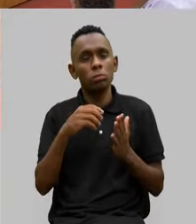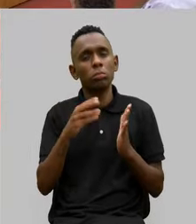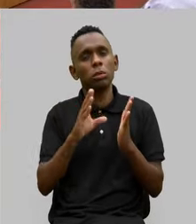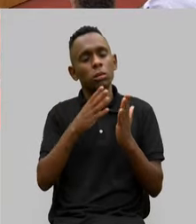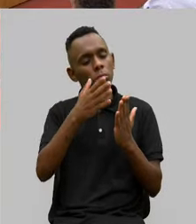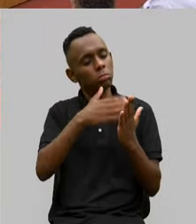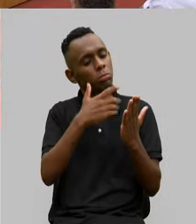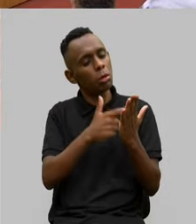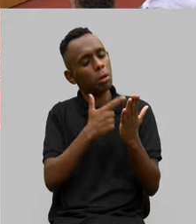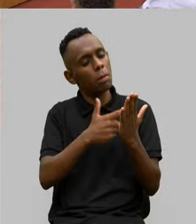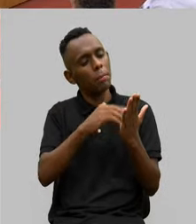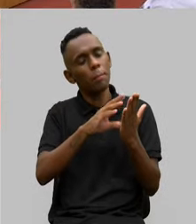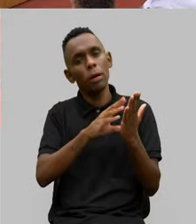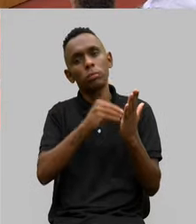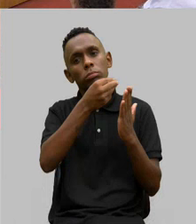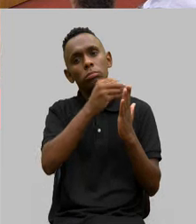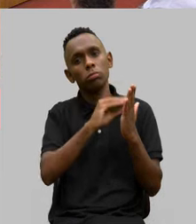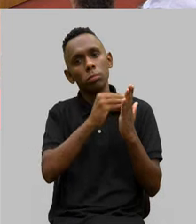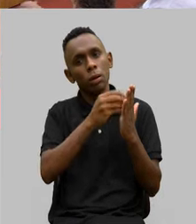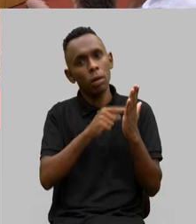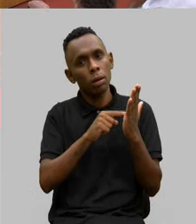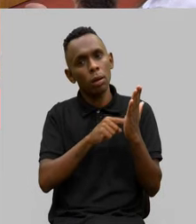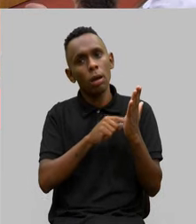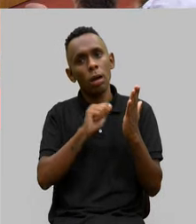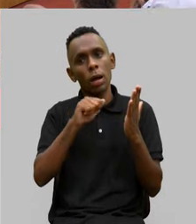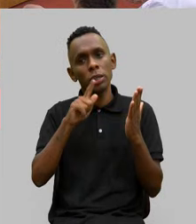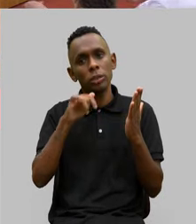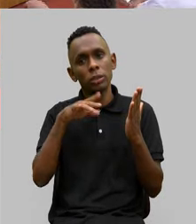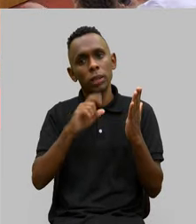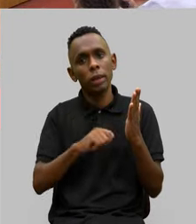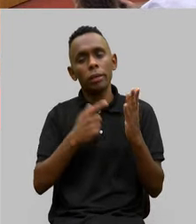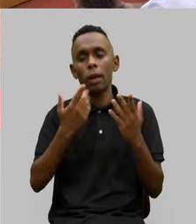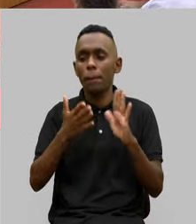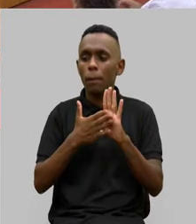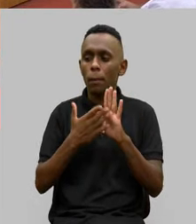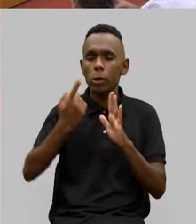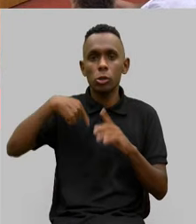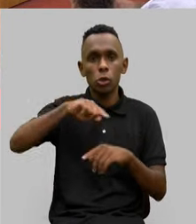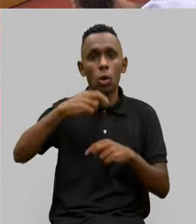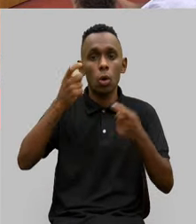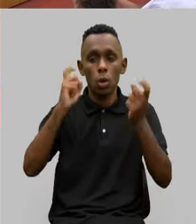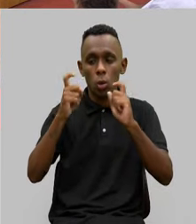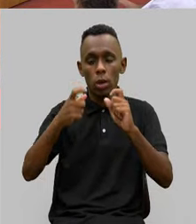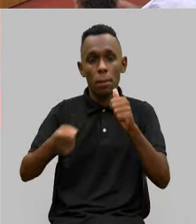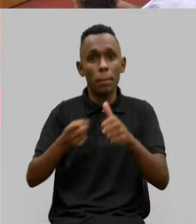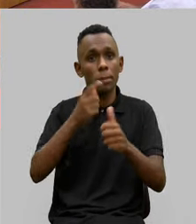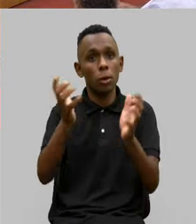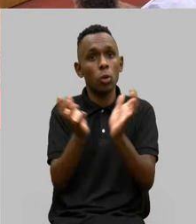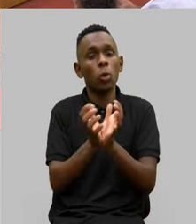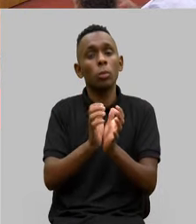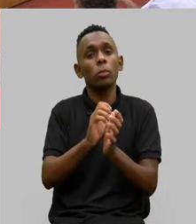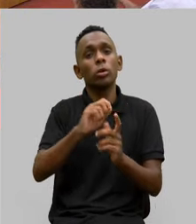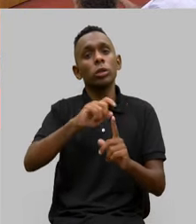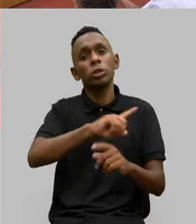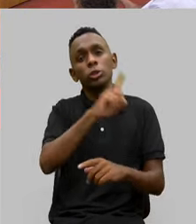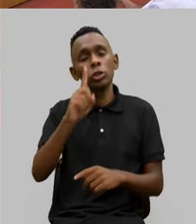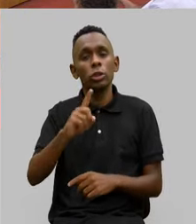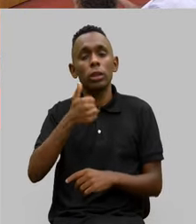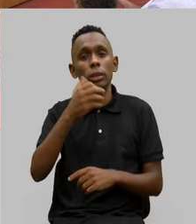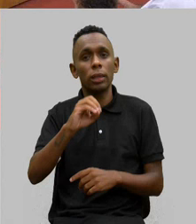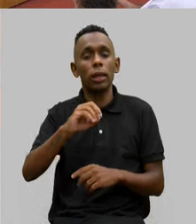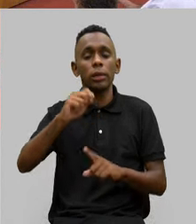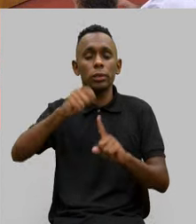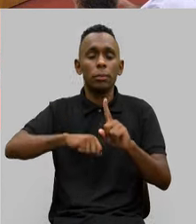de papel eu uso eh a proposta é que a gente faça a nossa primeira reunião do grupo de trabalho dia 10 de junho é uma